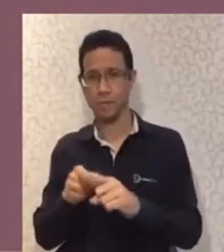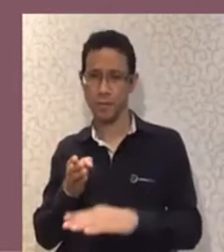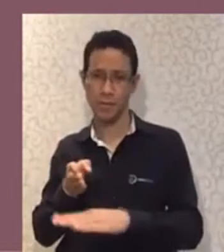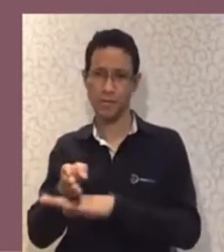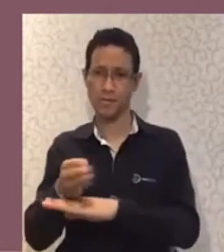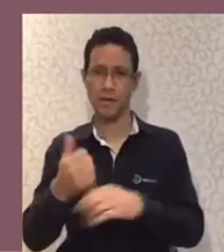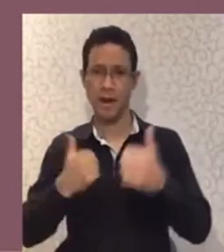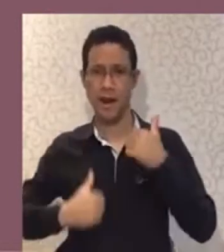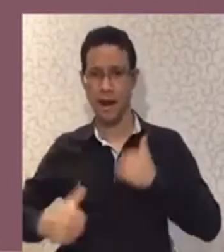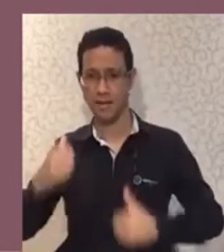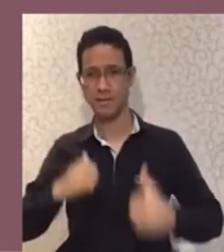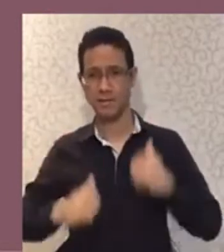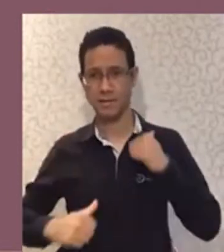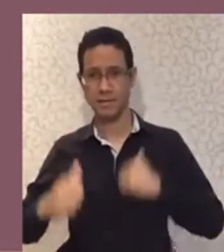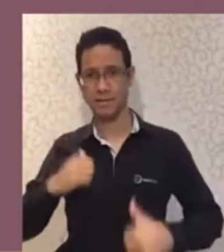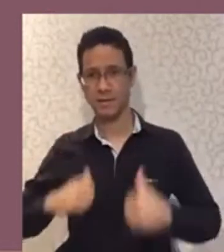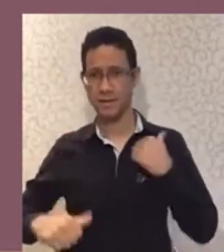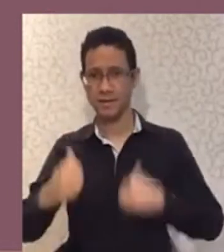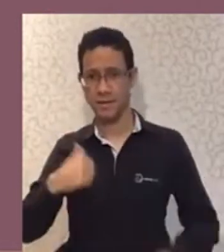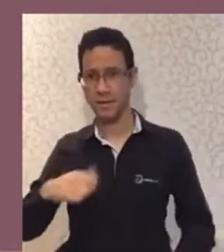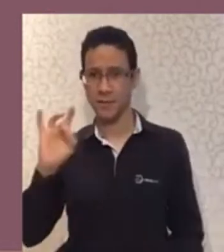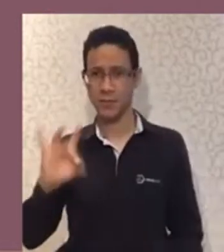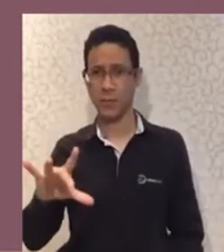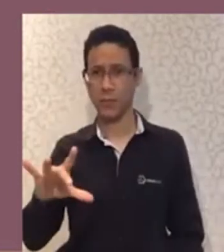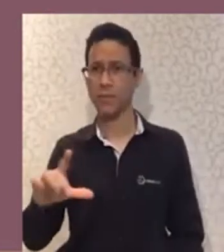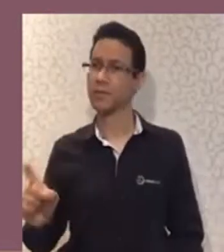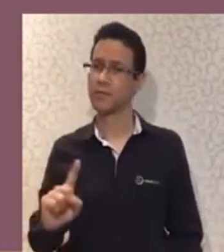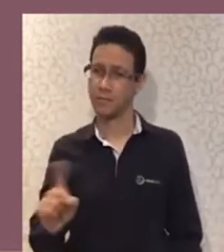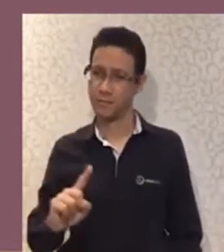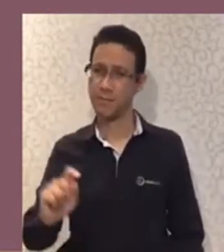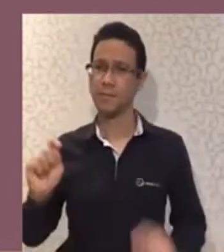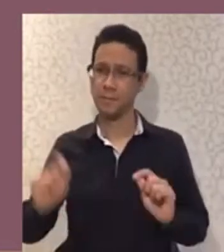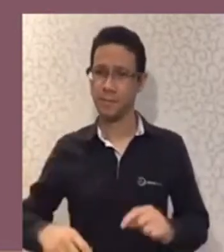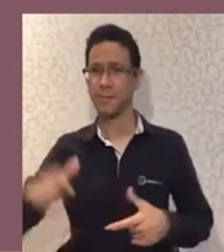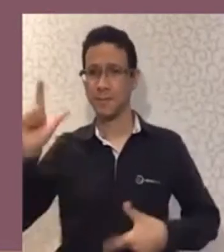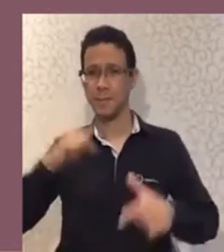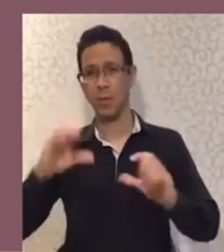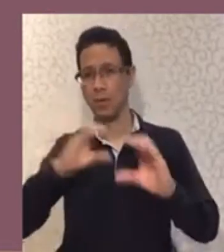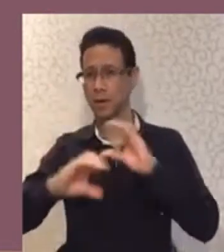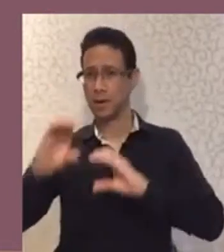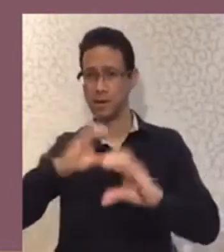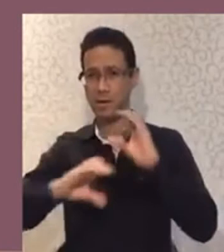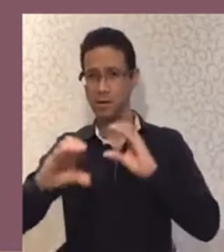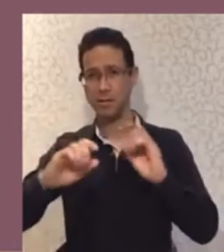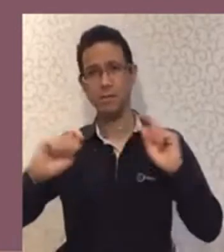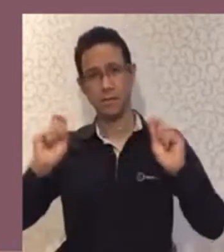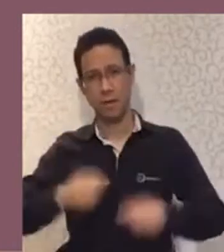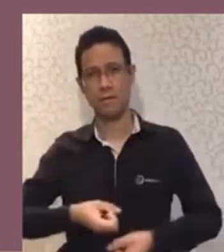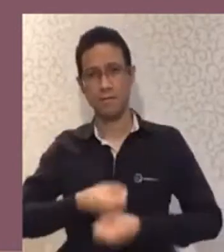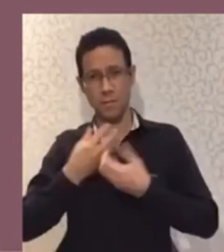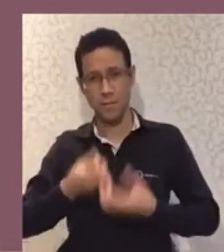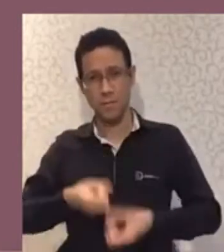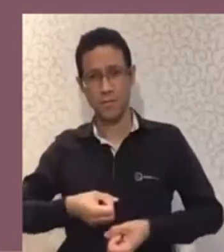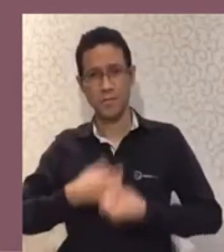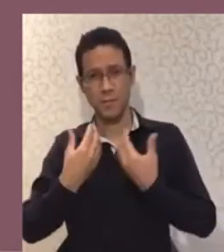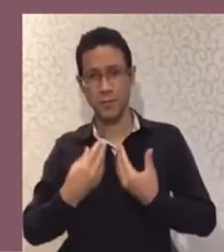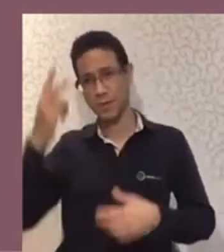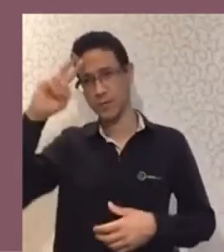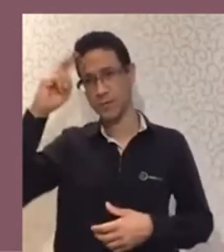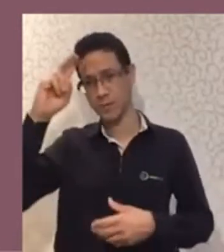Não dá conta só ser atriz, né? Ou ser cantor, é preciso ser compositor para contar a minha história,